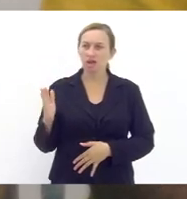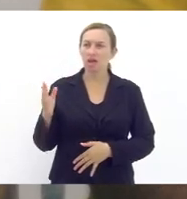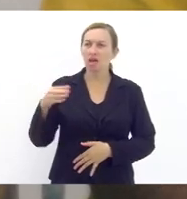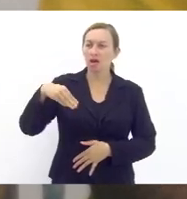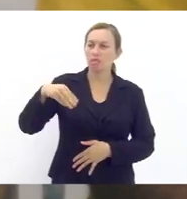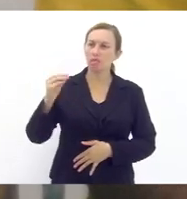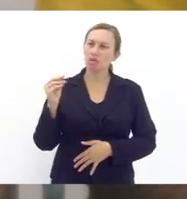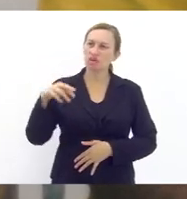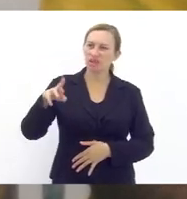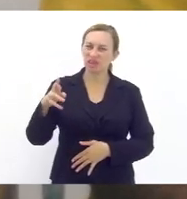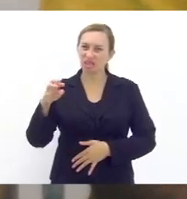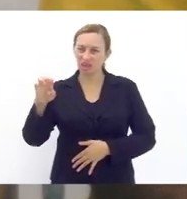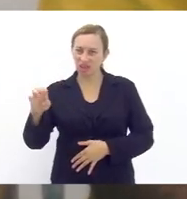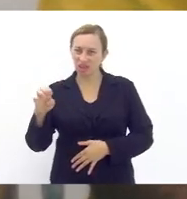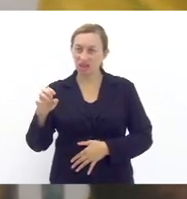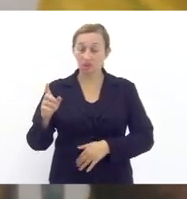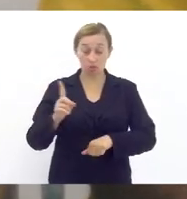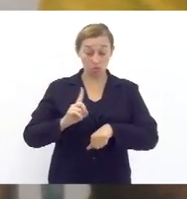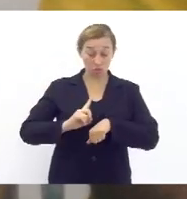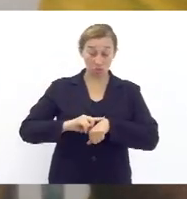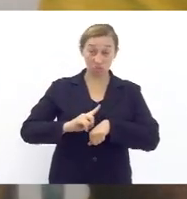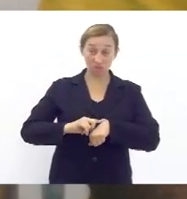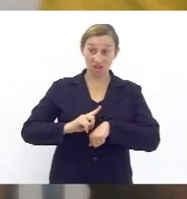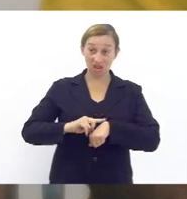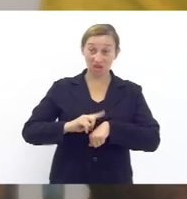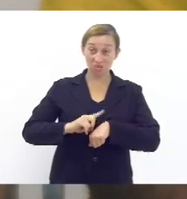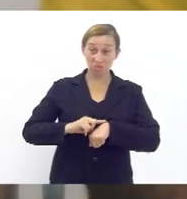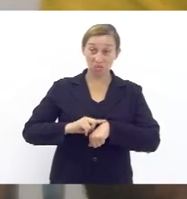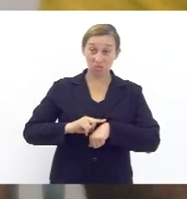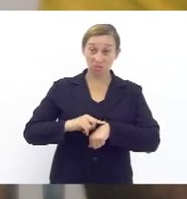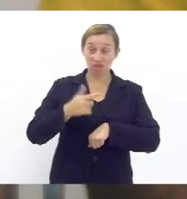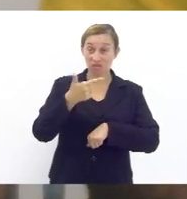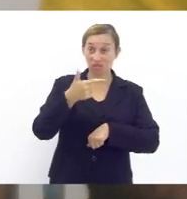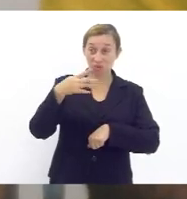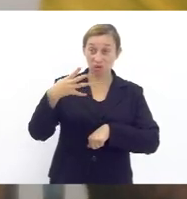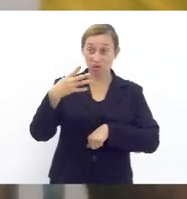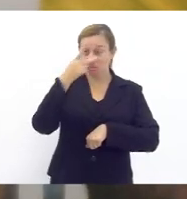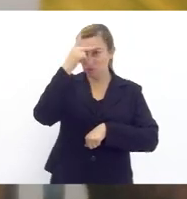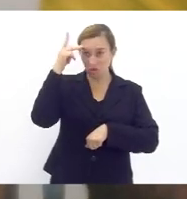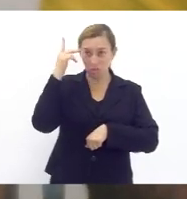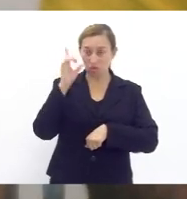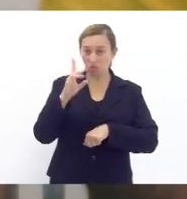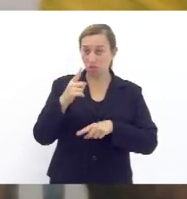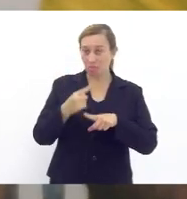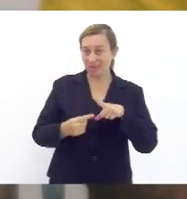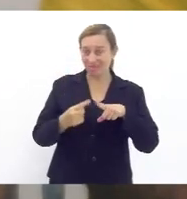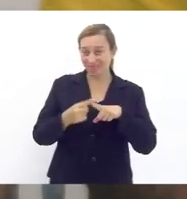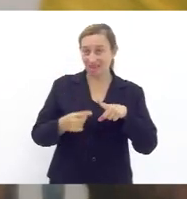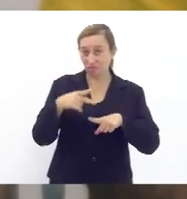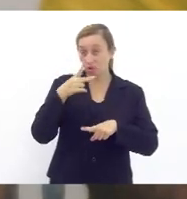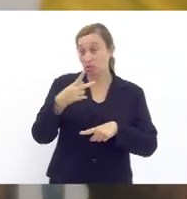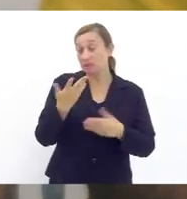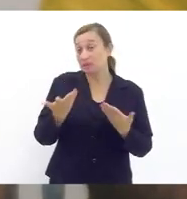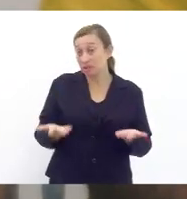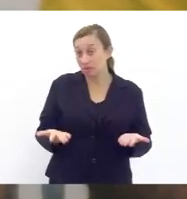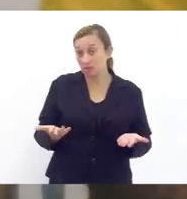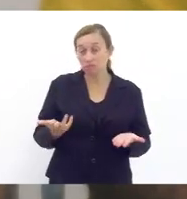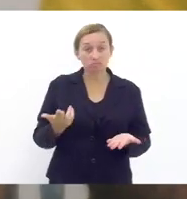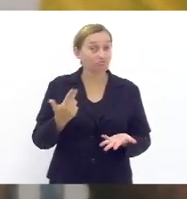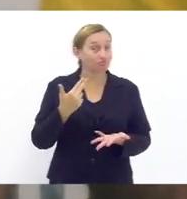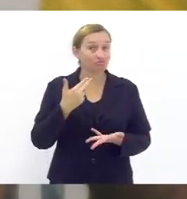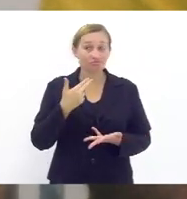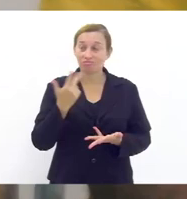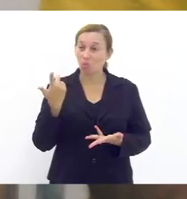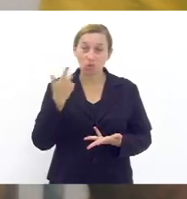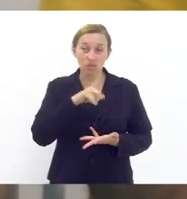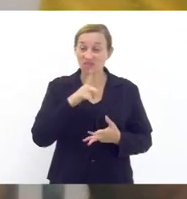é porque a gente tá chegando perto do tempo e das 24 pessoas previstas falou Metade das pessoas então a gente não vai não